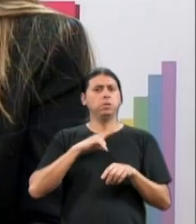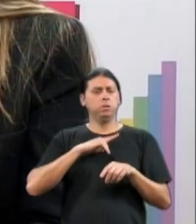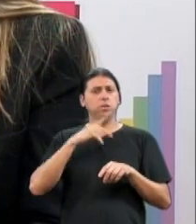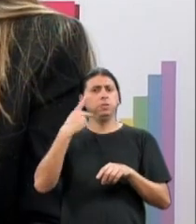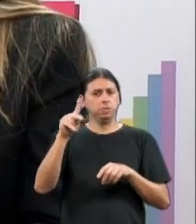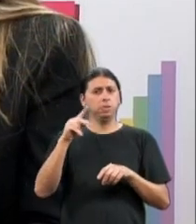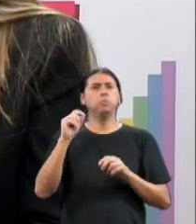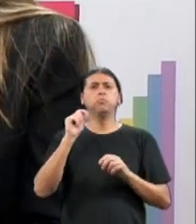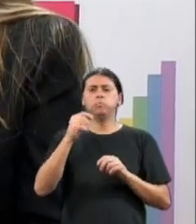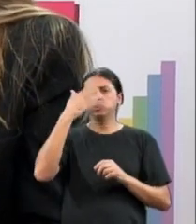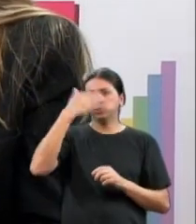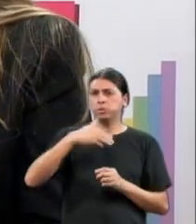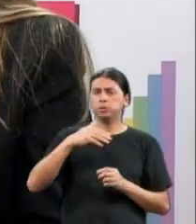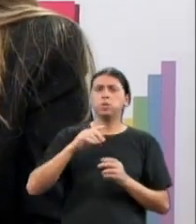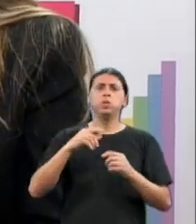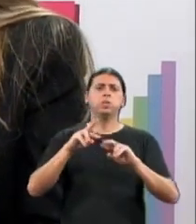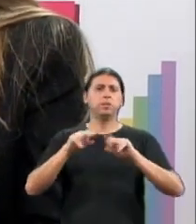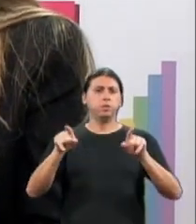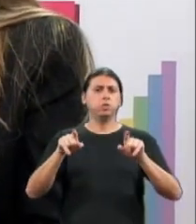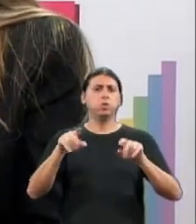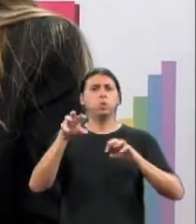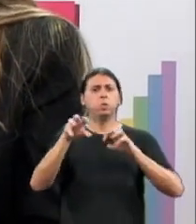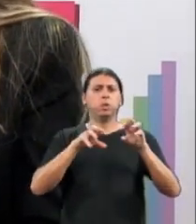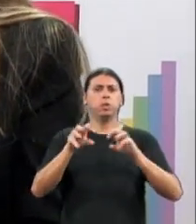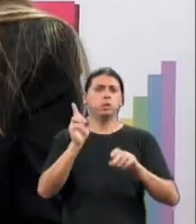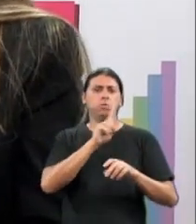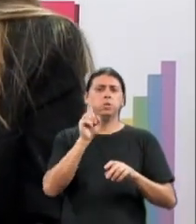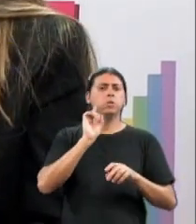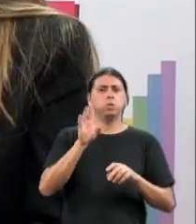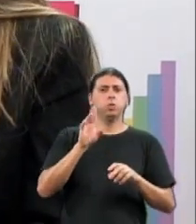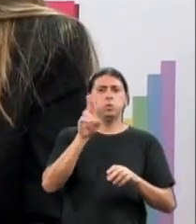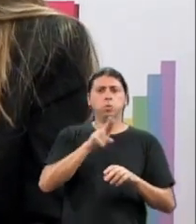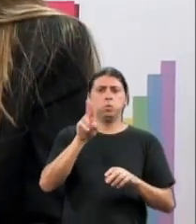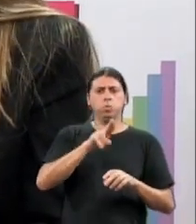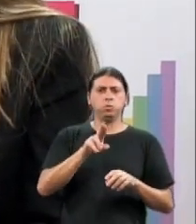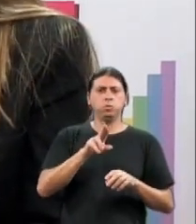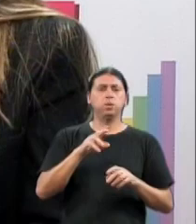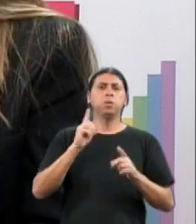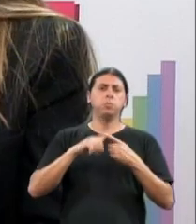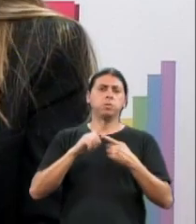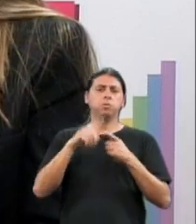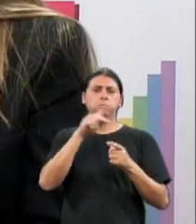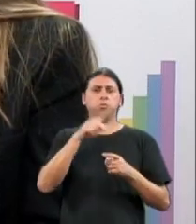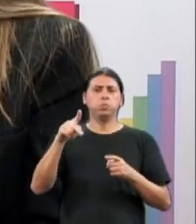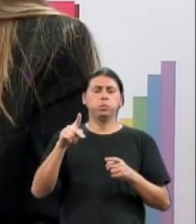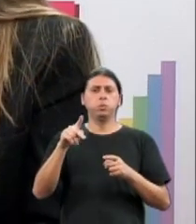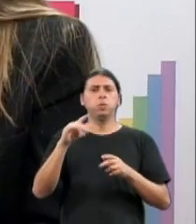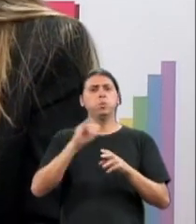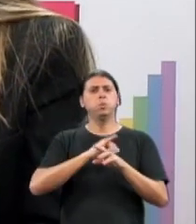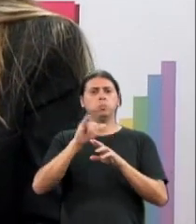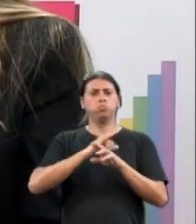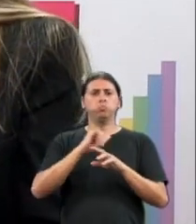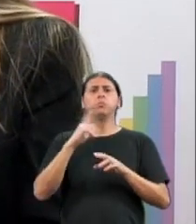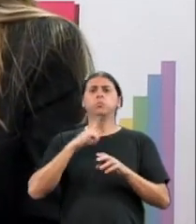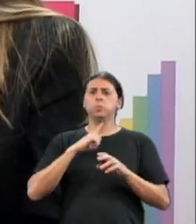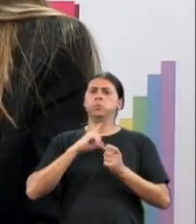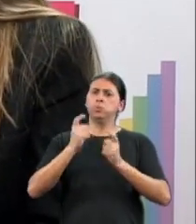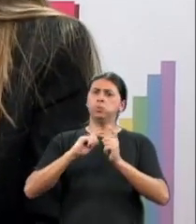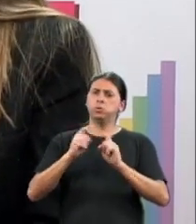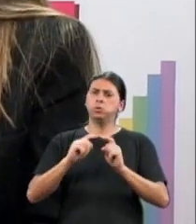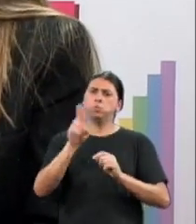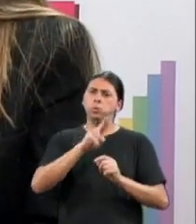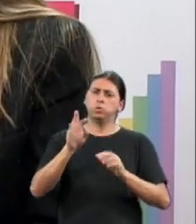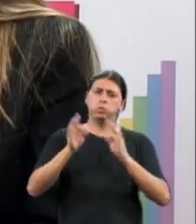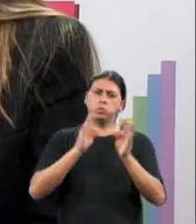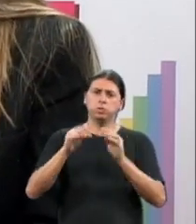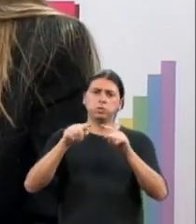ela se apresenta num outro lugar que não no uso pelo uso. Porque o professor, recorrentemente, ele discute o uso da tecnologia